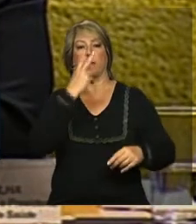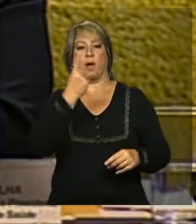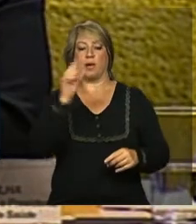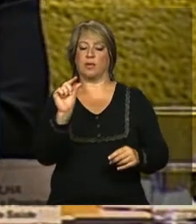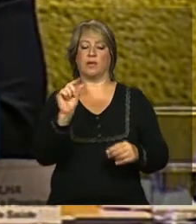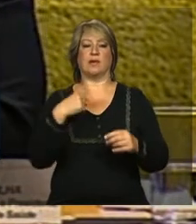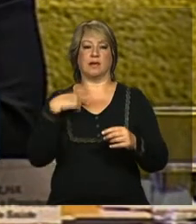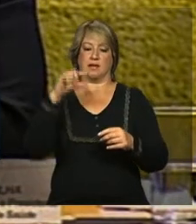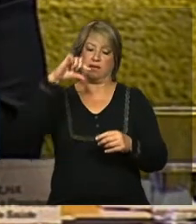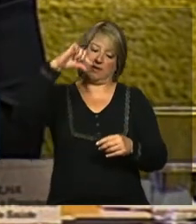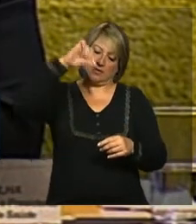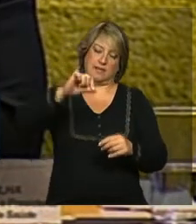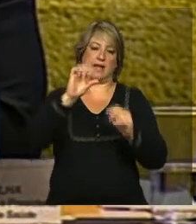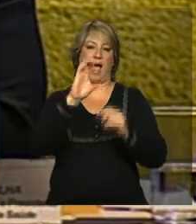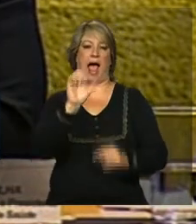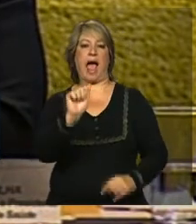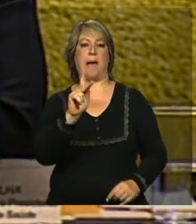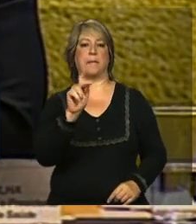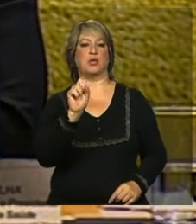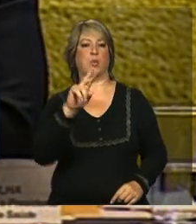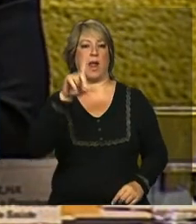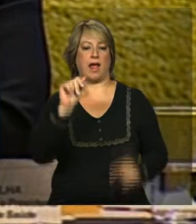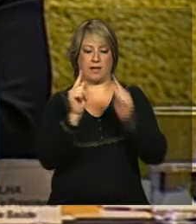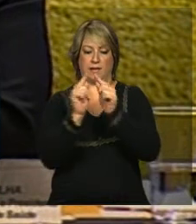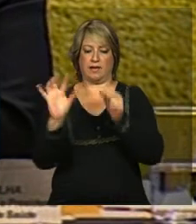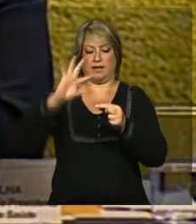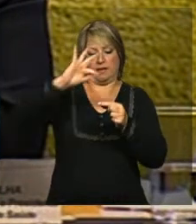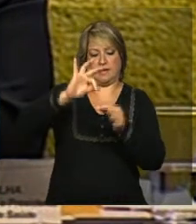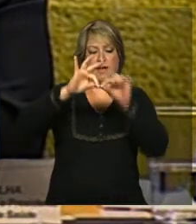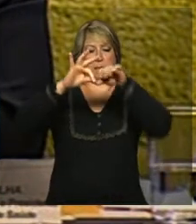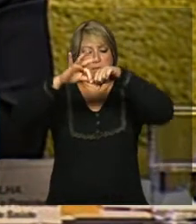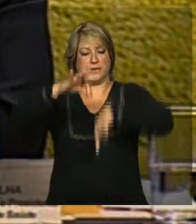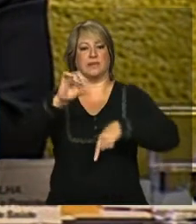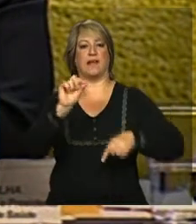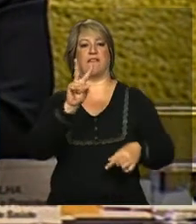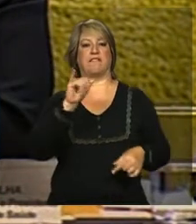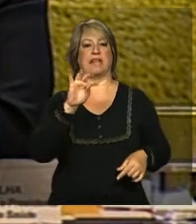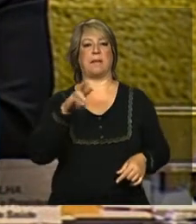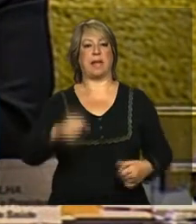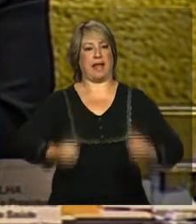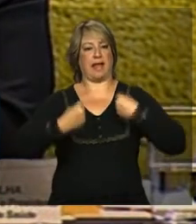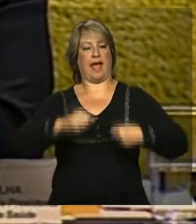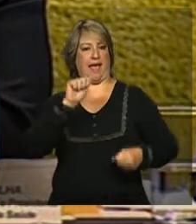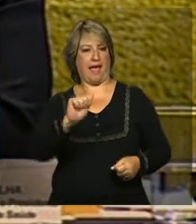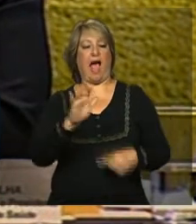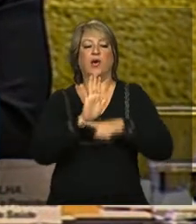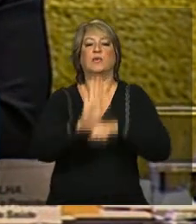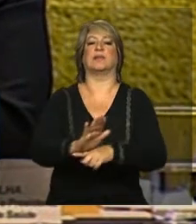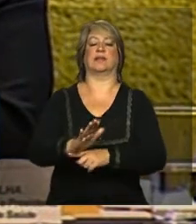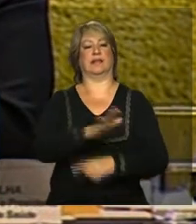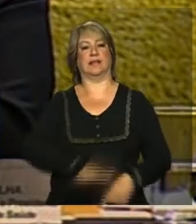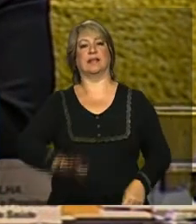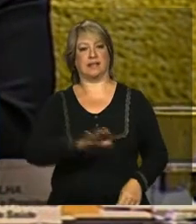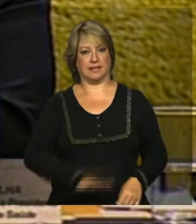Agostinho a cápsula espreme com sua gotinha da vitamina A O que é vai proteger as